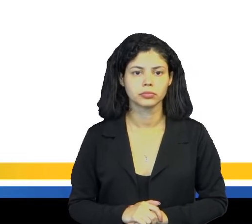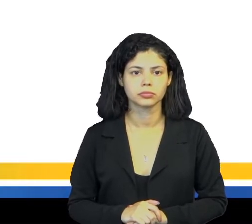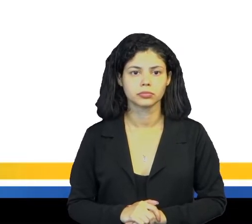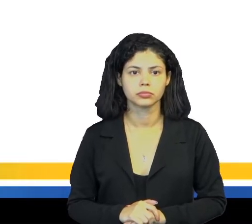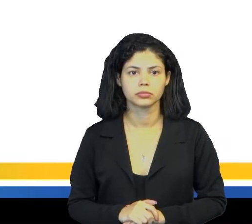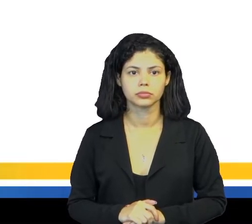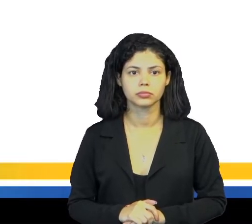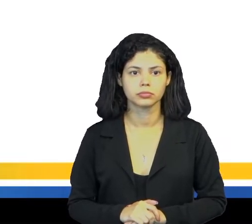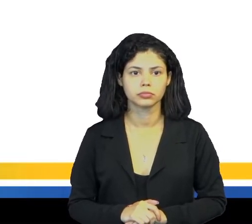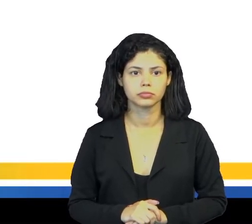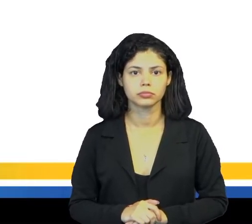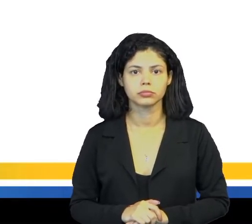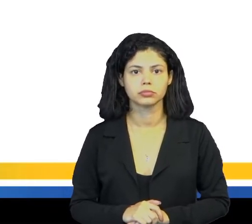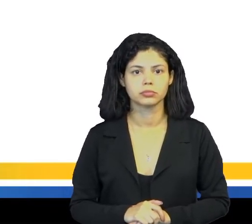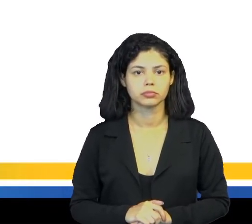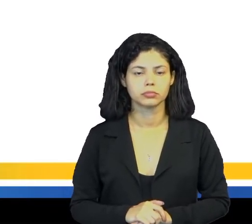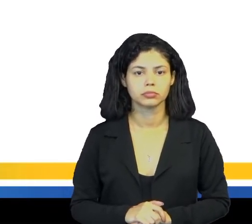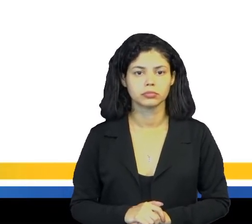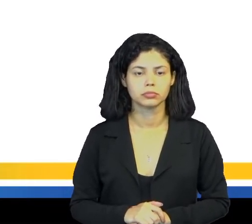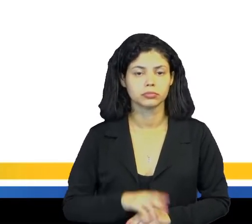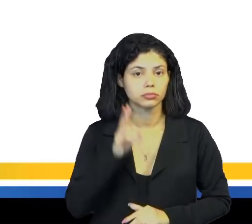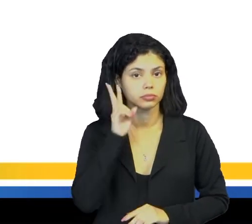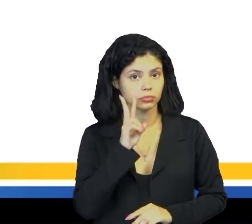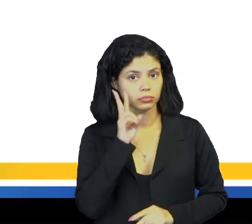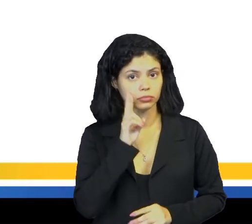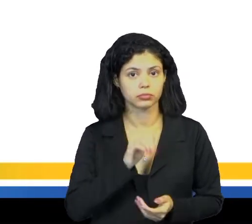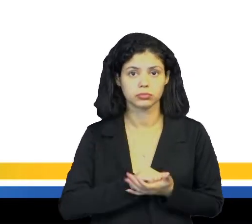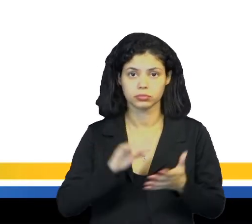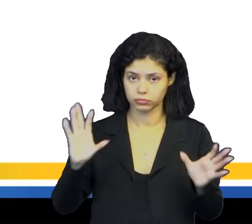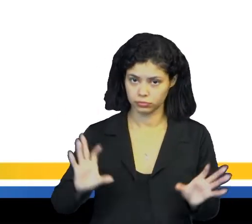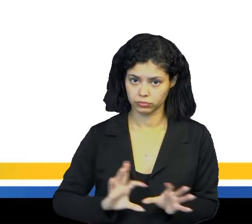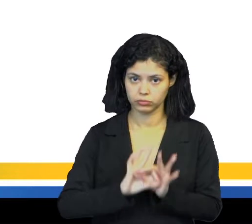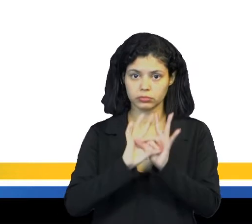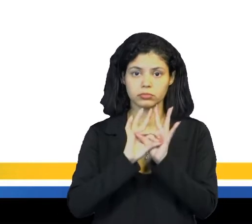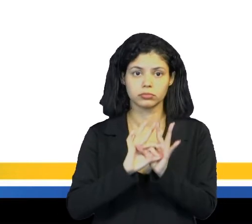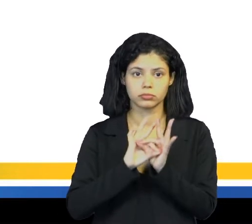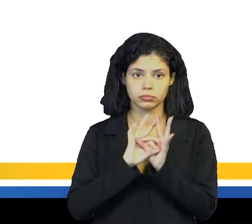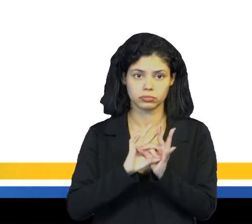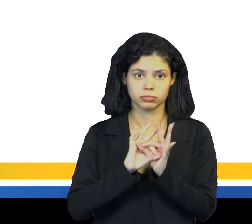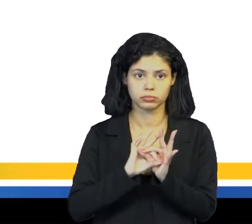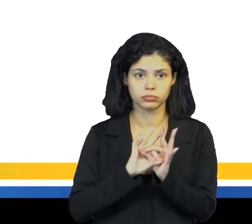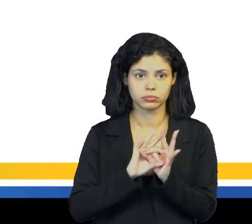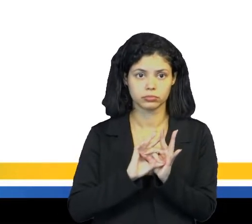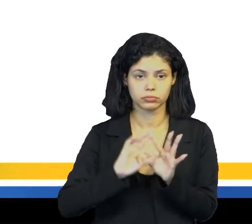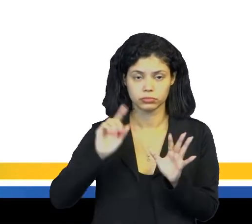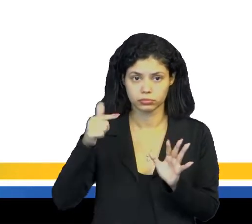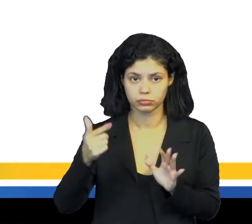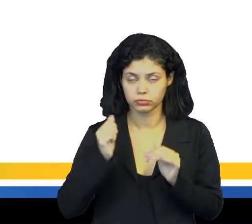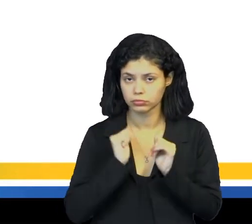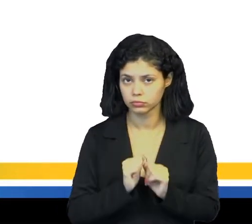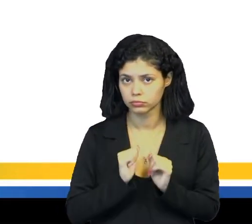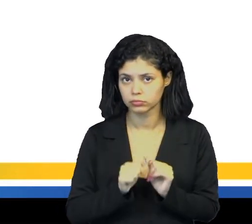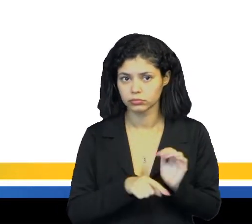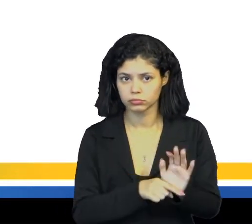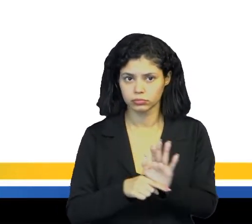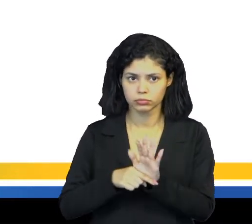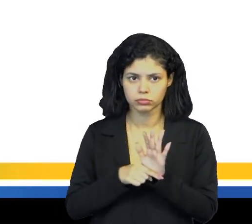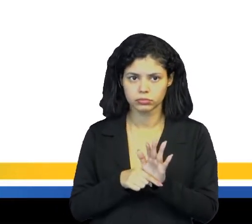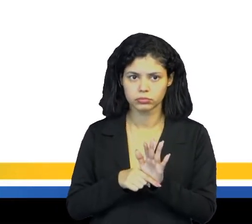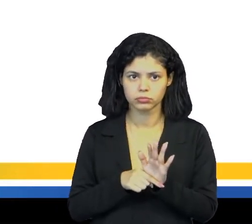O conhecimento científico, lembrando, ele está relacionado àquilo que eu posso provar. Será